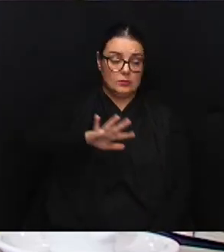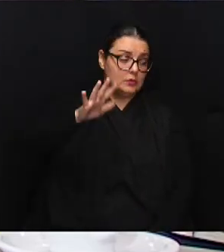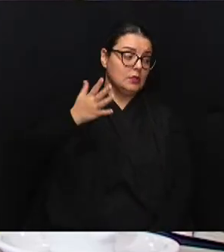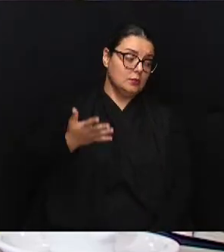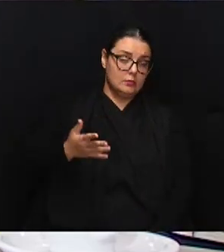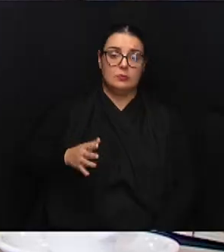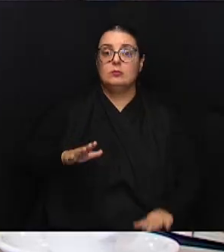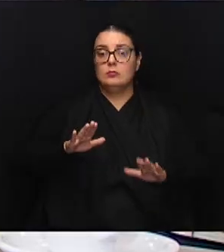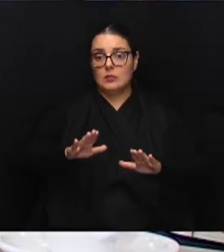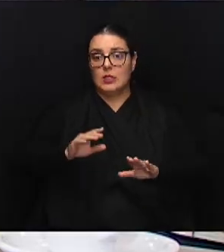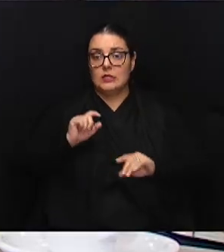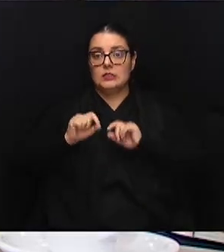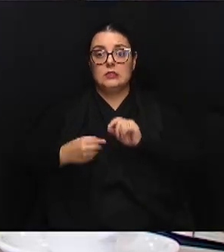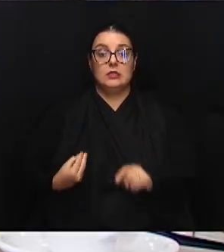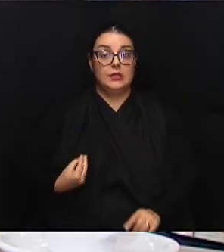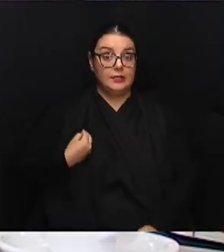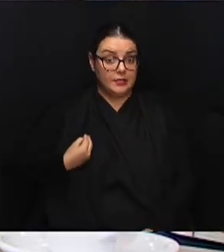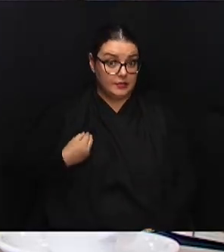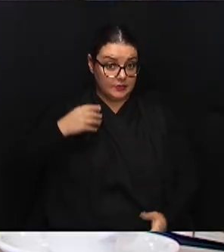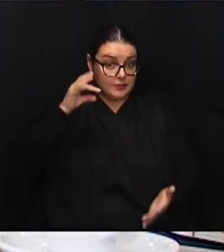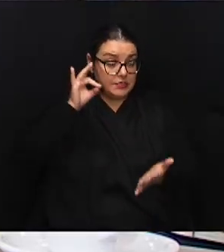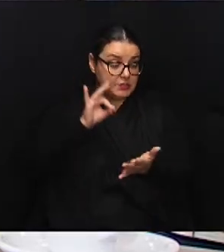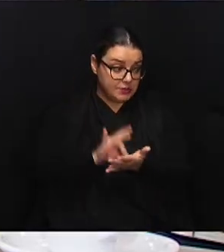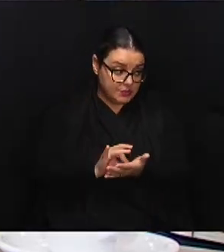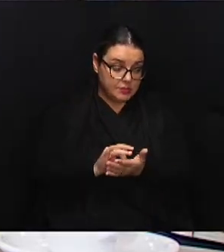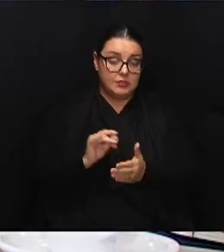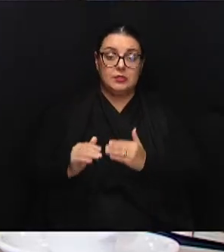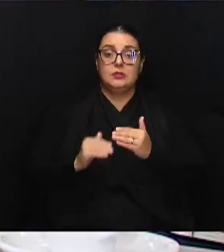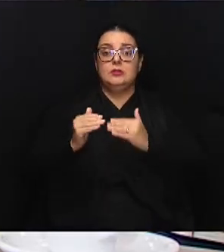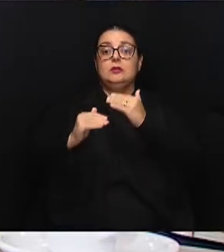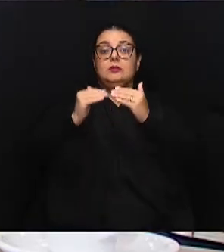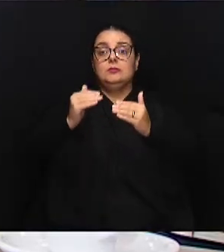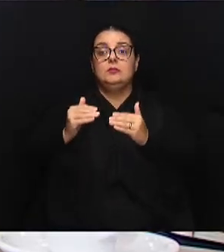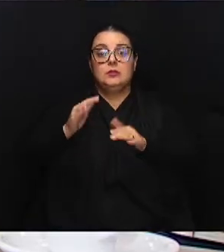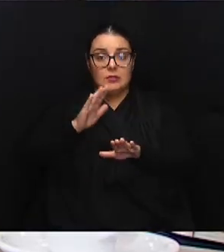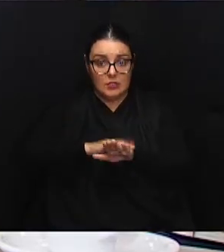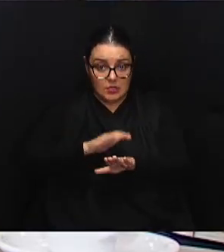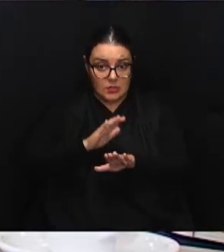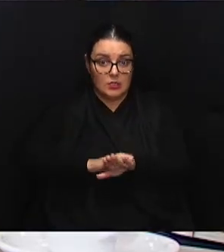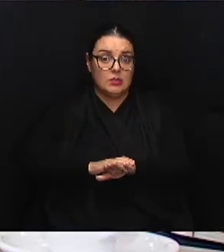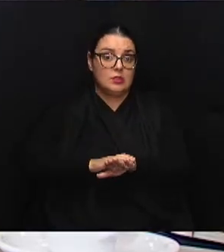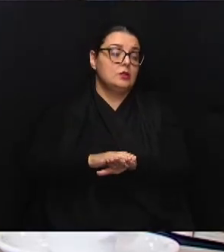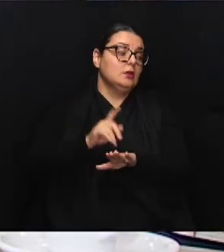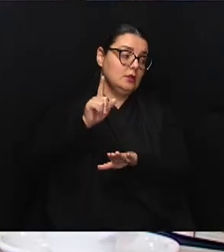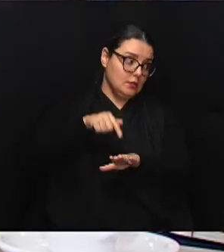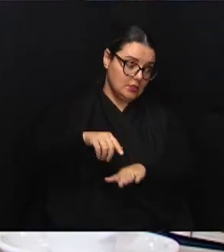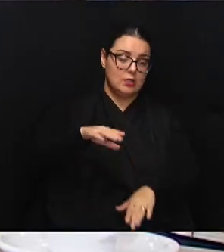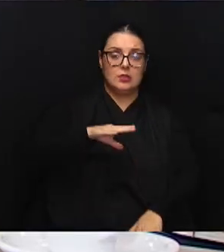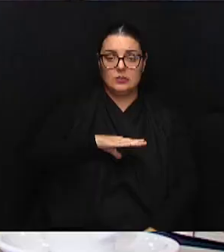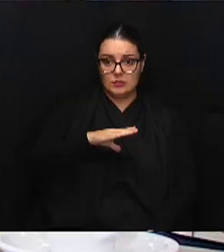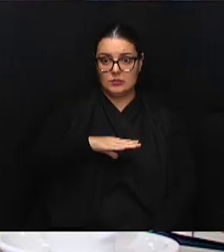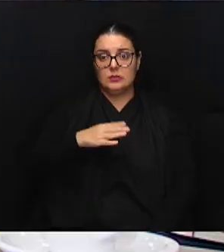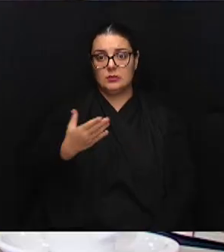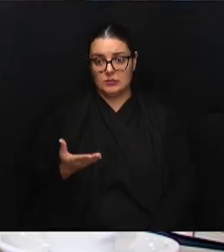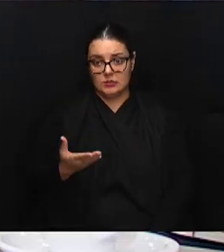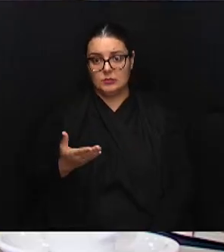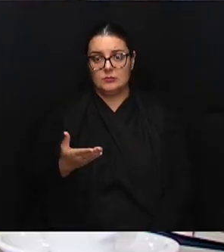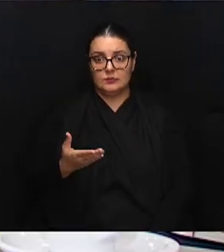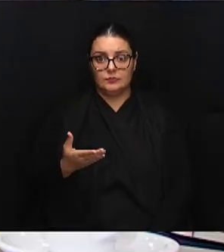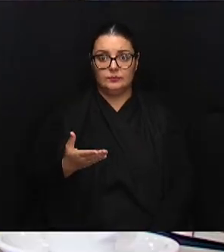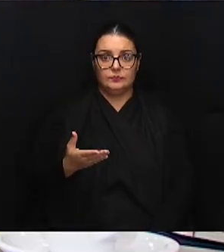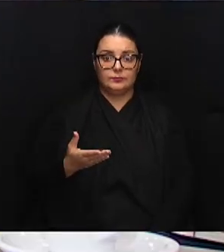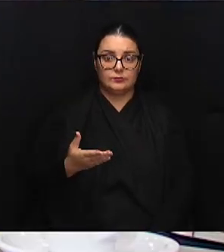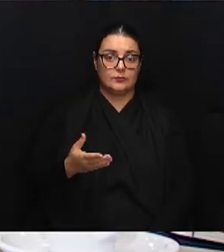mas quem vive essa realidade, quem desenvolve as ações, são os municípios. Então,